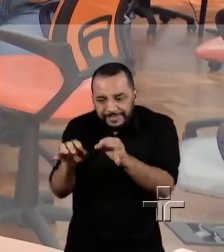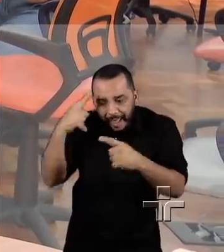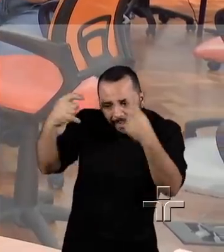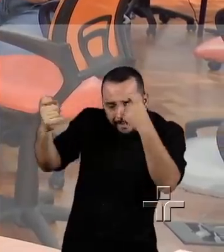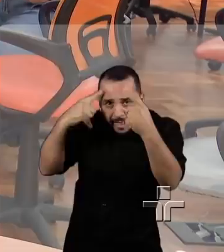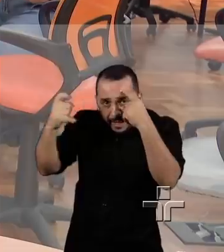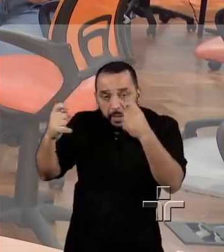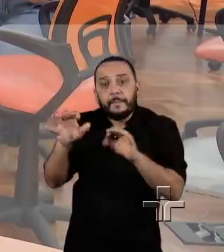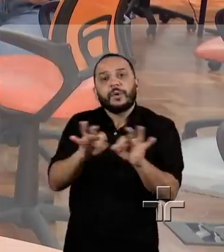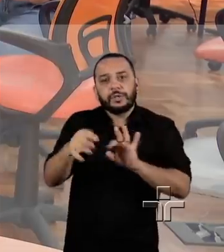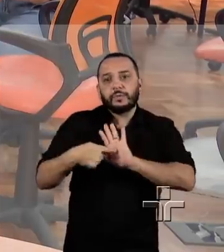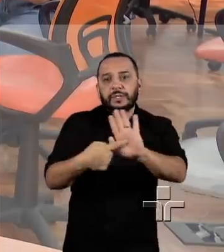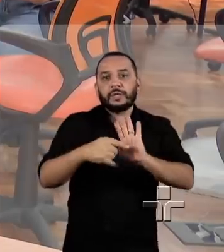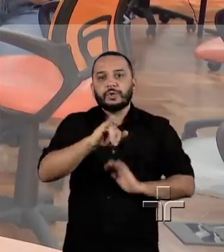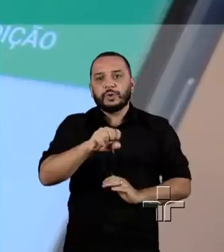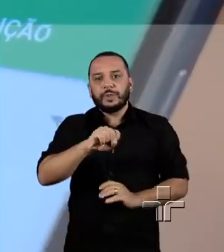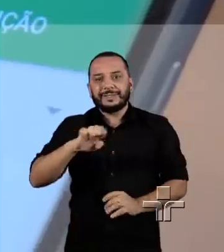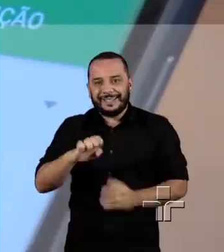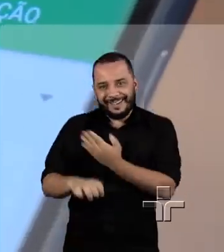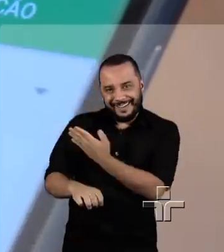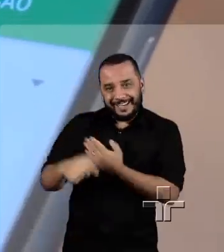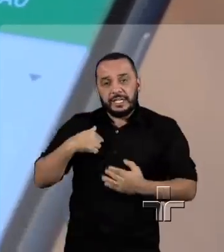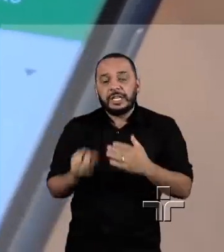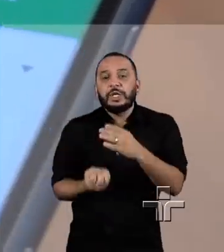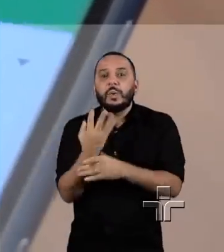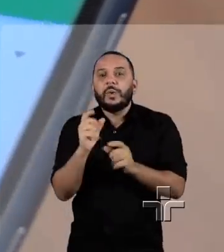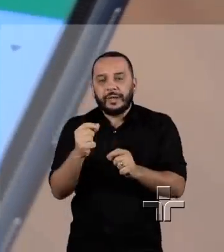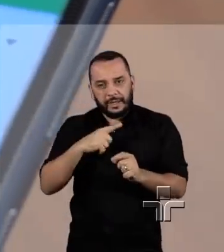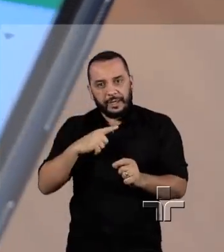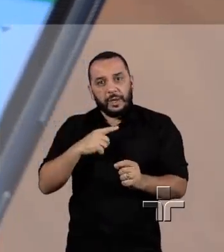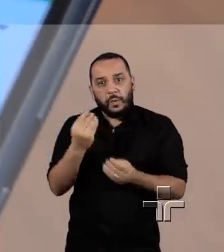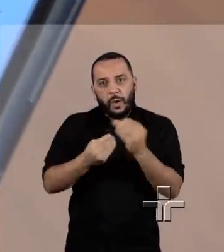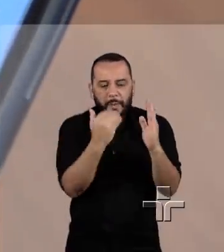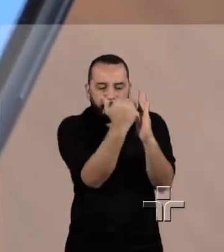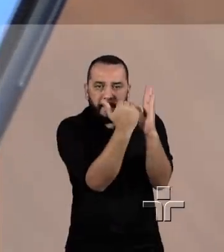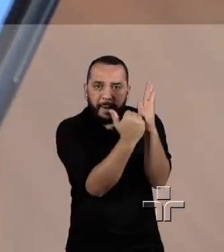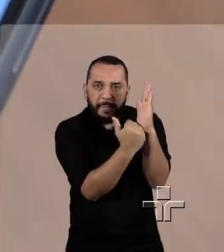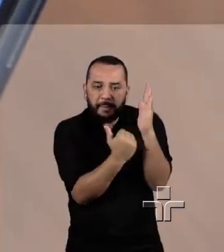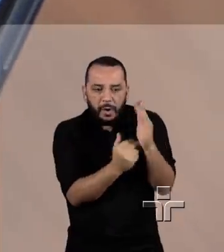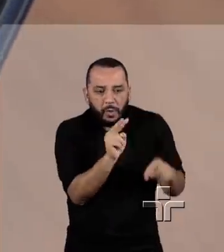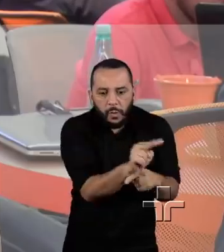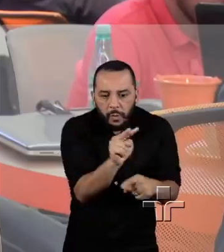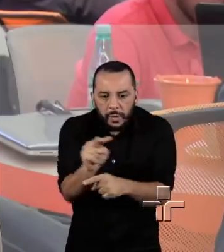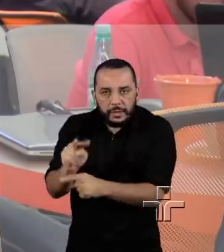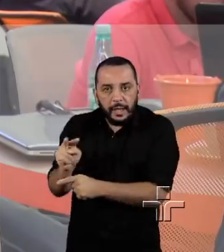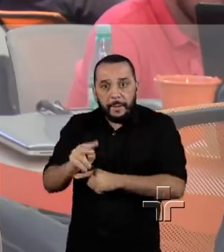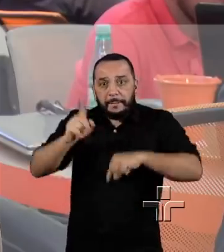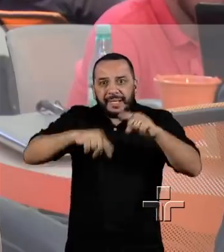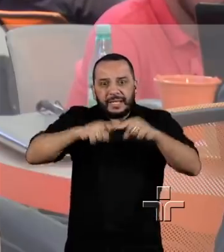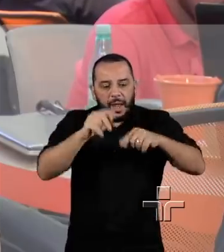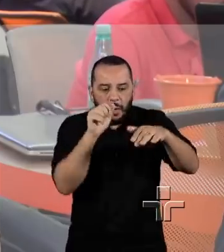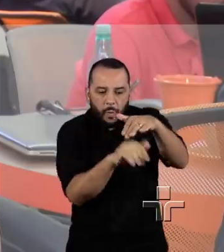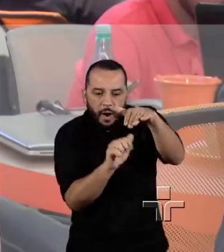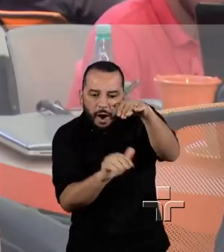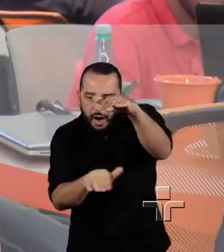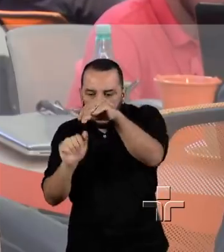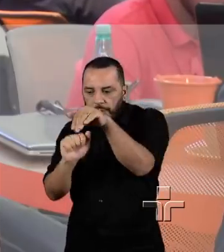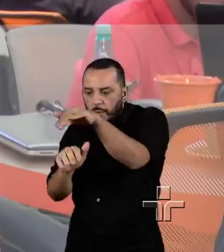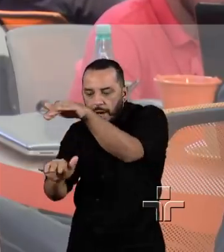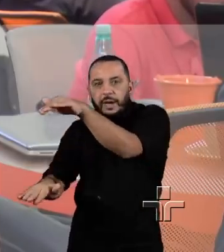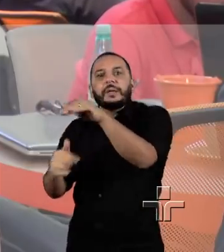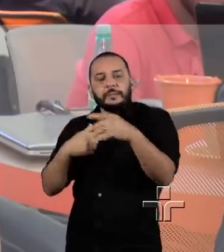foi apresentada pelo José Lúcio, que desenvolveu um sistema de gerenciamento de almoxarifado. Basicamente, você tem que ter um produto